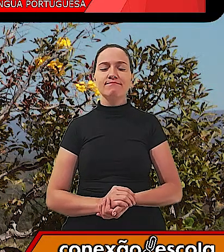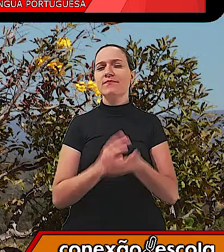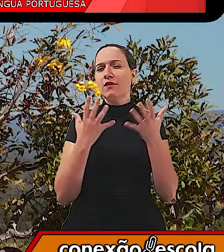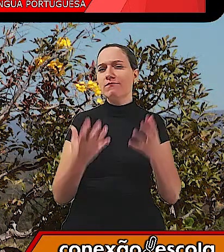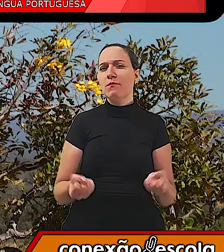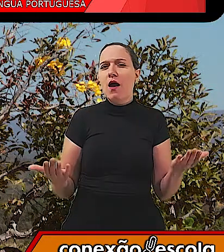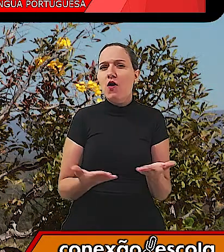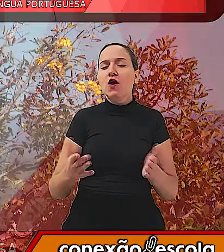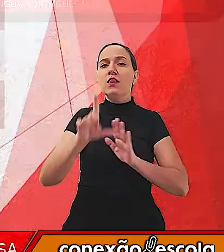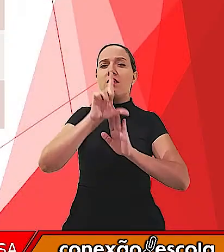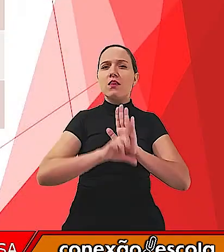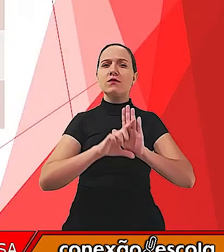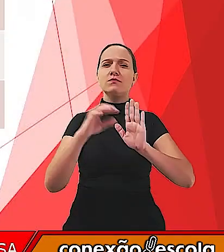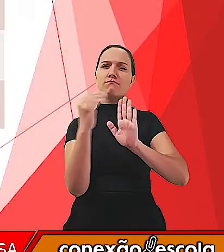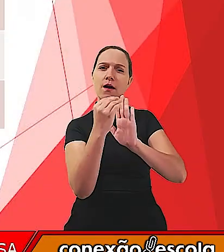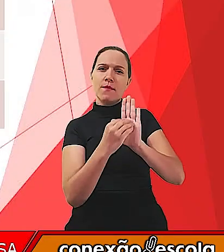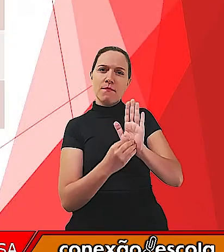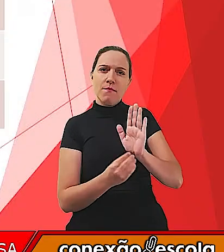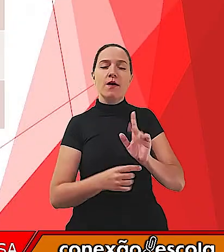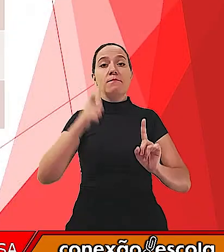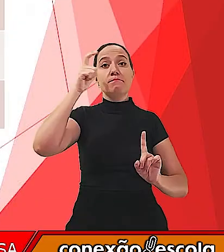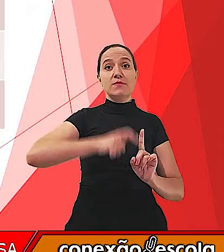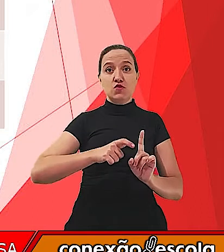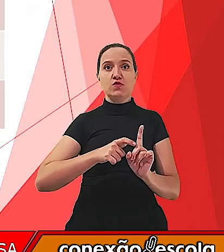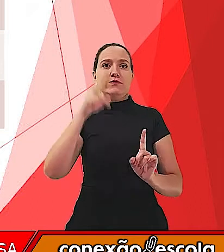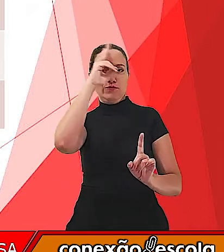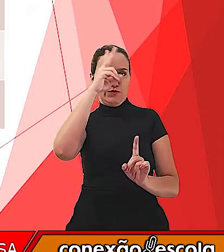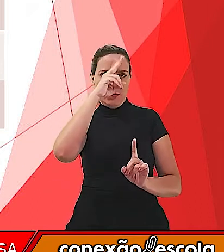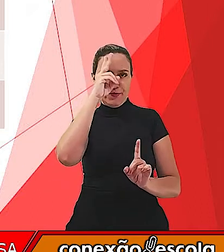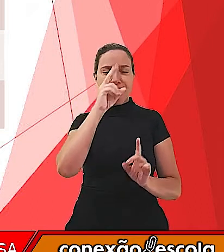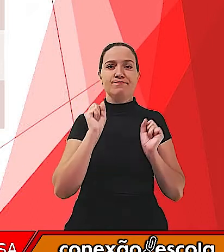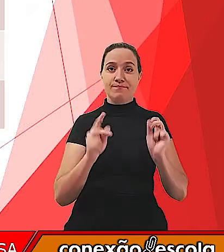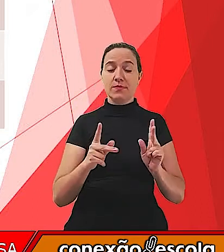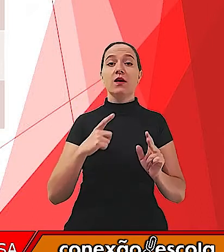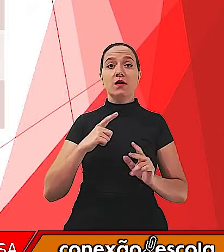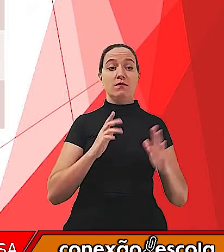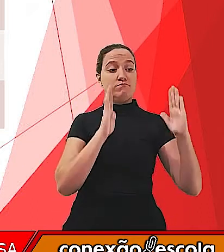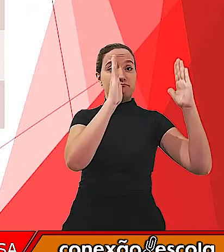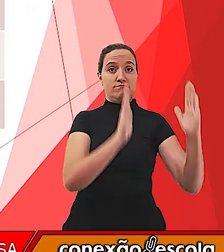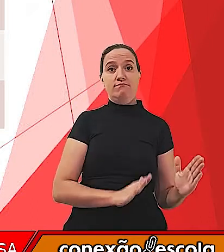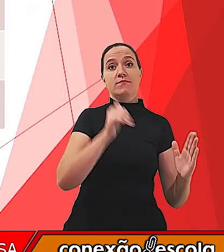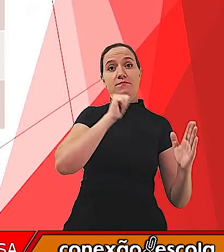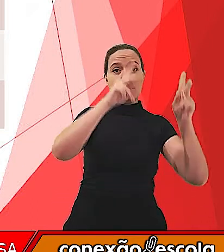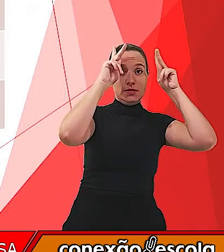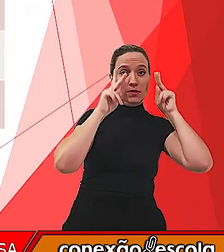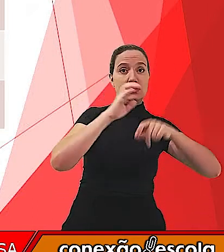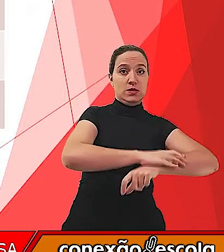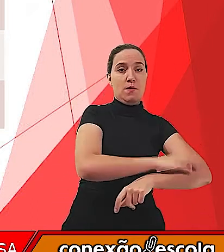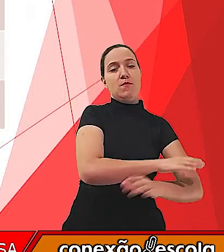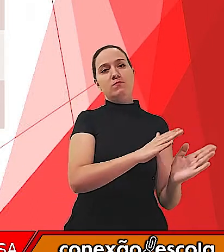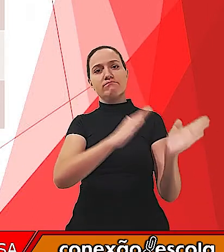Vamos listar de um lado as personagens da história, tá? De um lado a princesa e o sapo, de